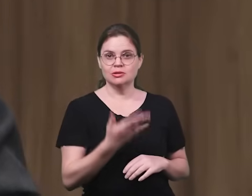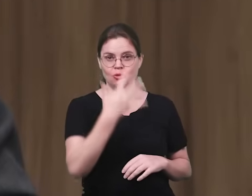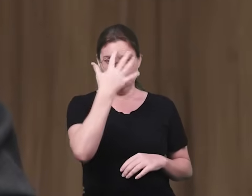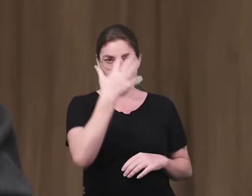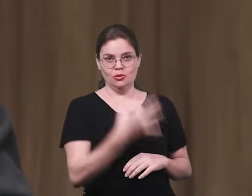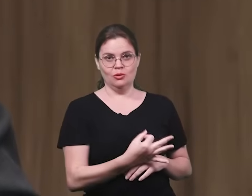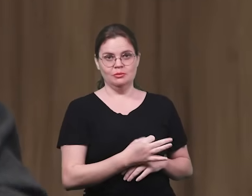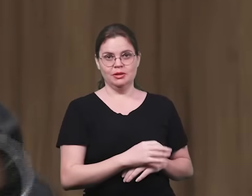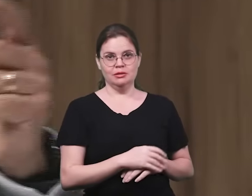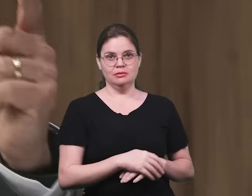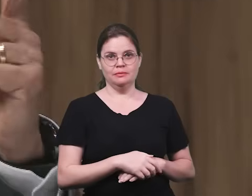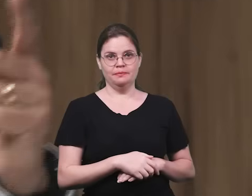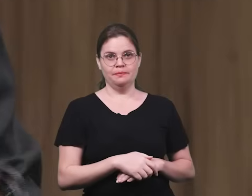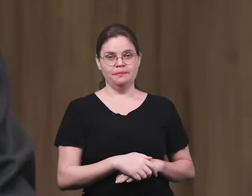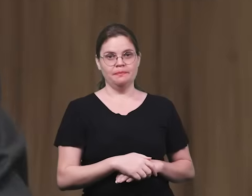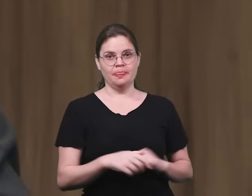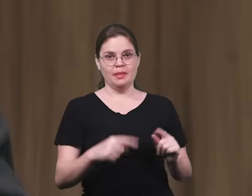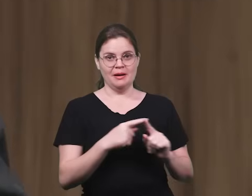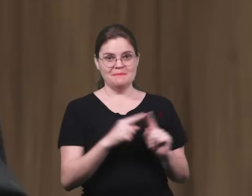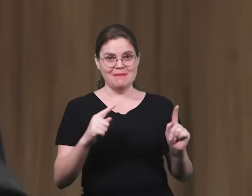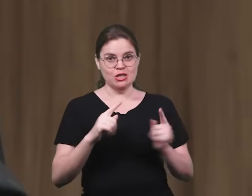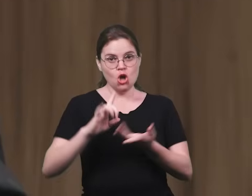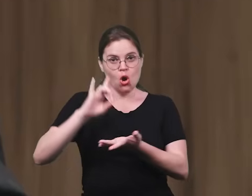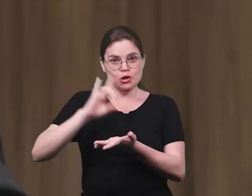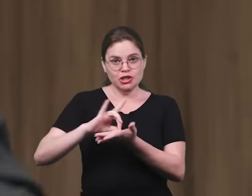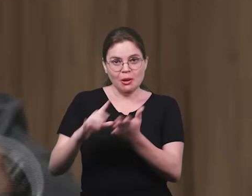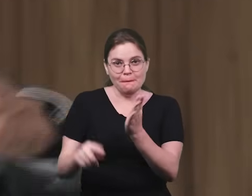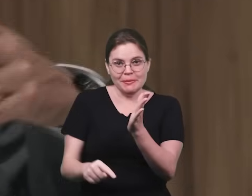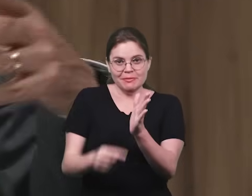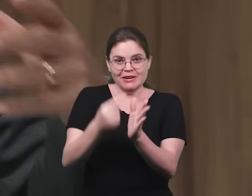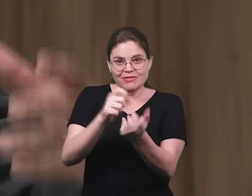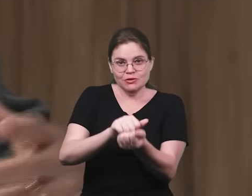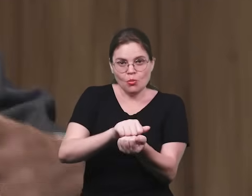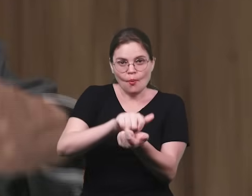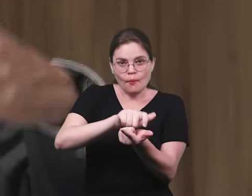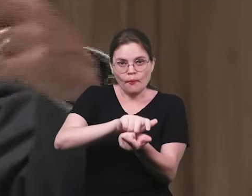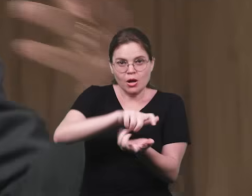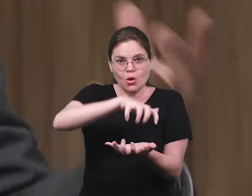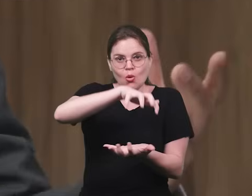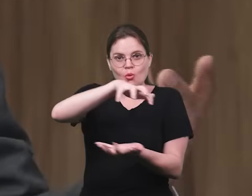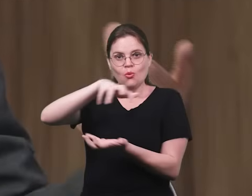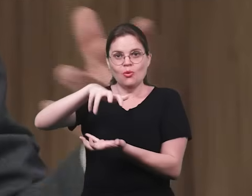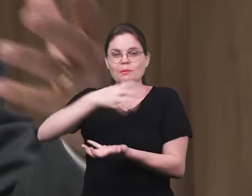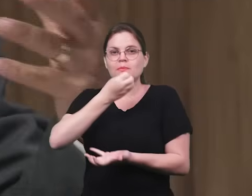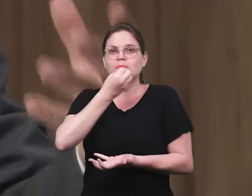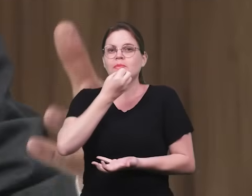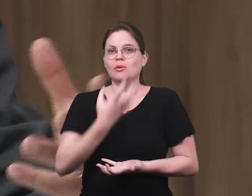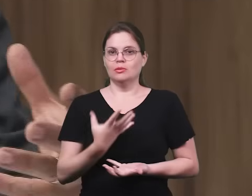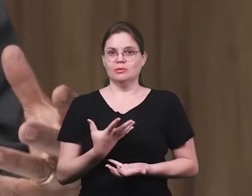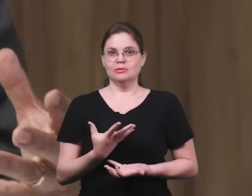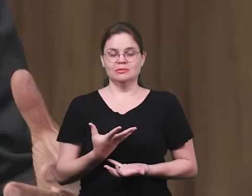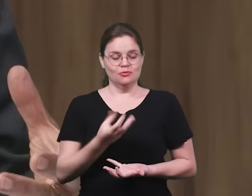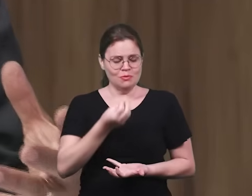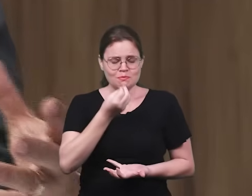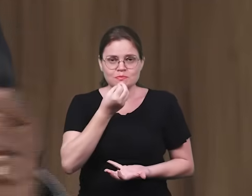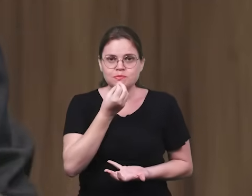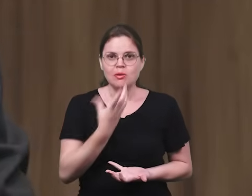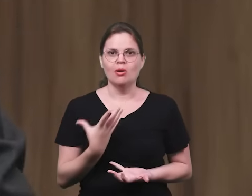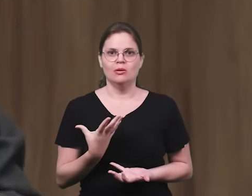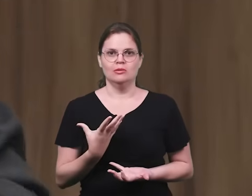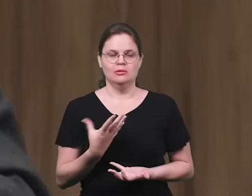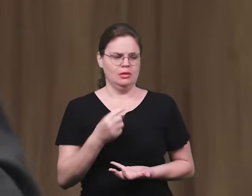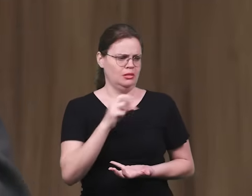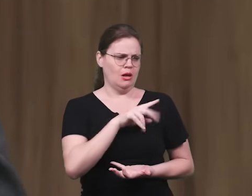de compreender, mas originalmente ele não era assim. Ele foi criado muito bom, ele foi criado bom.